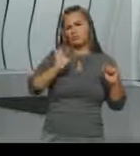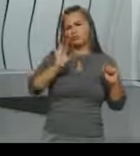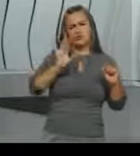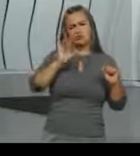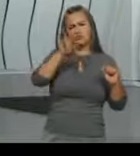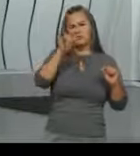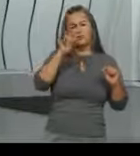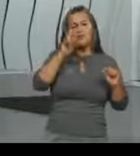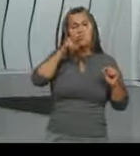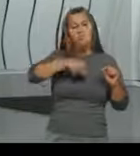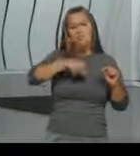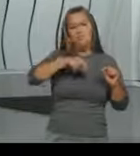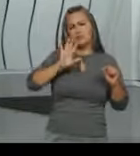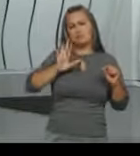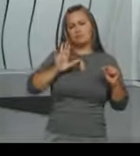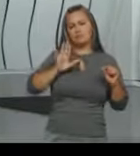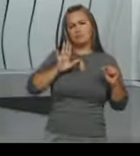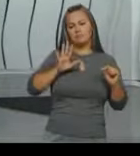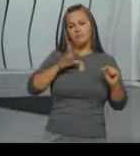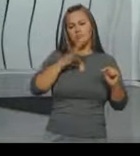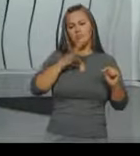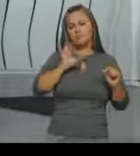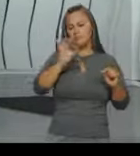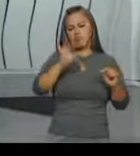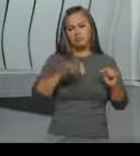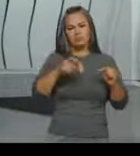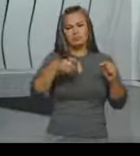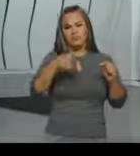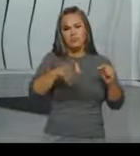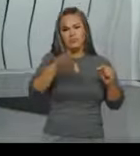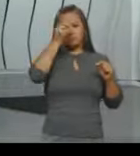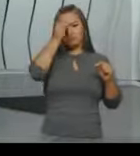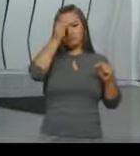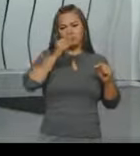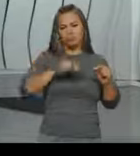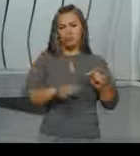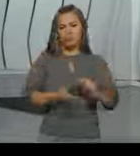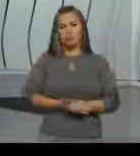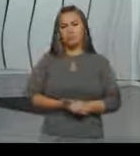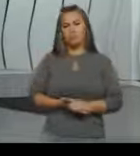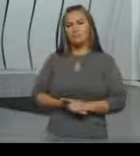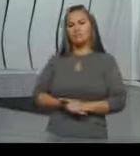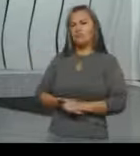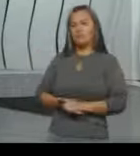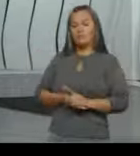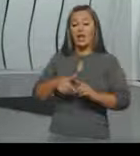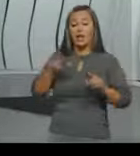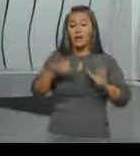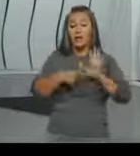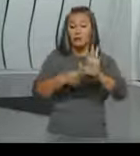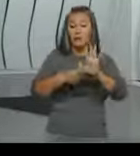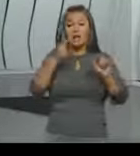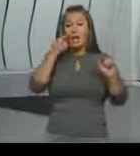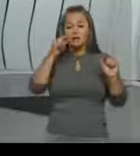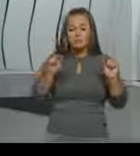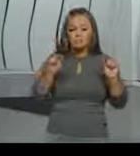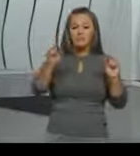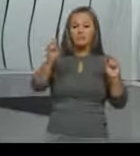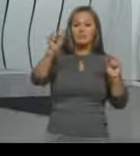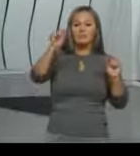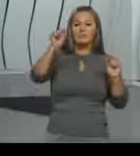exercícios. Aqui é só para mostrar que aqui a gente sempre vai crescer, ok? E aqui, voltando, a gente